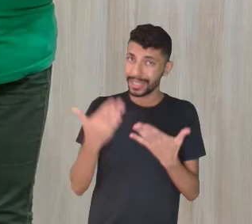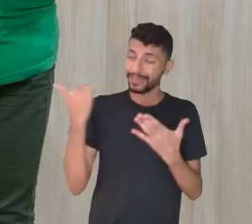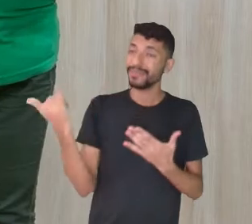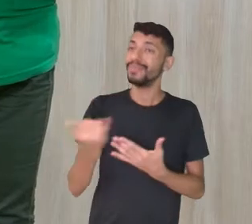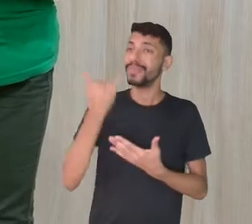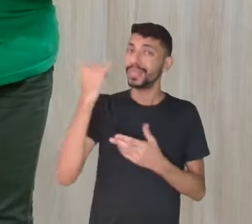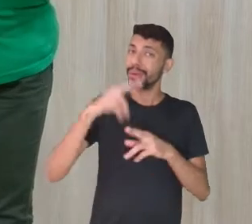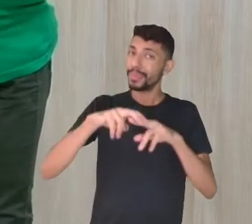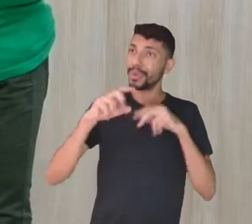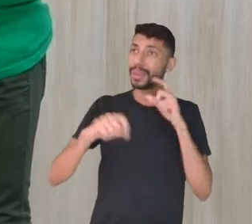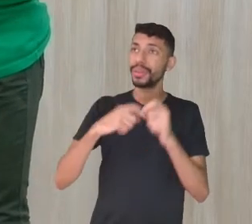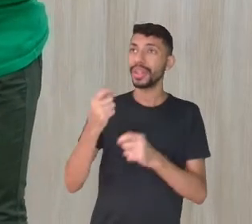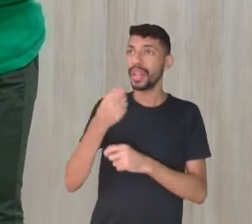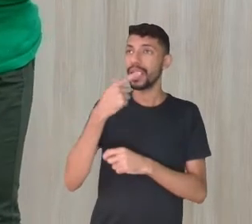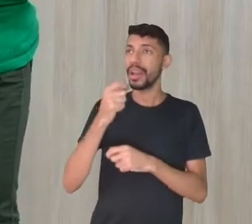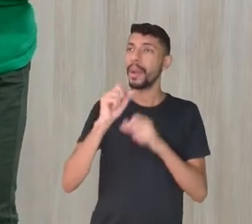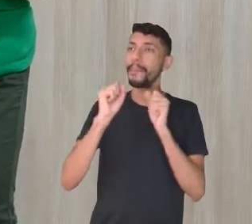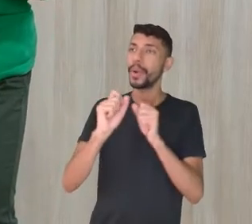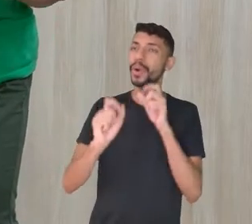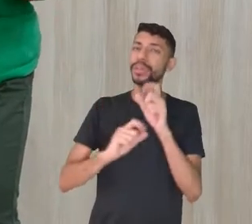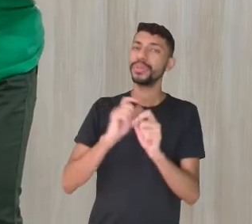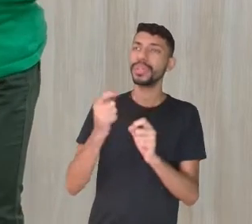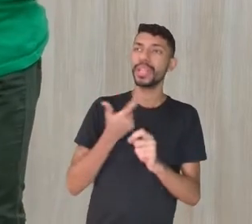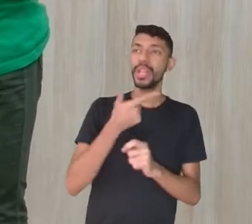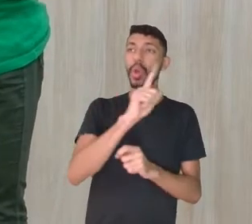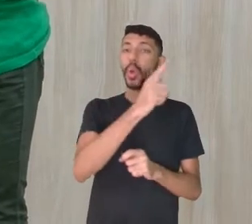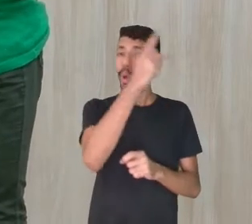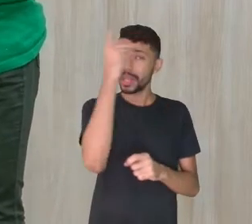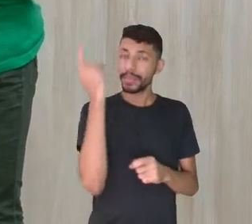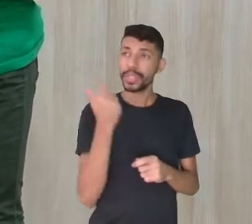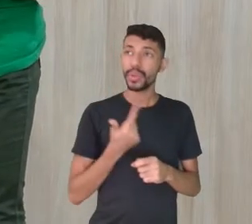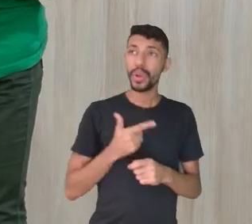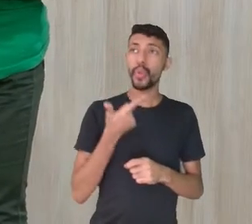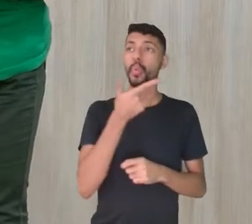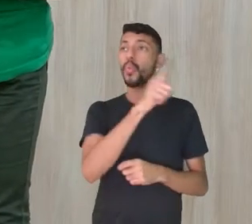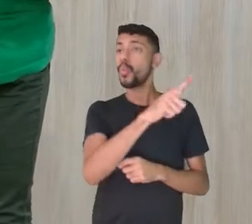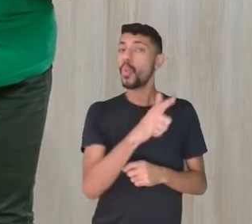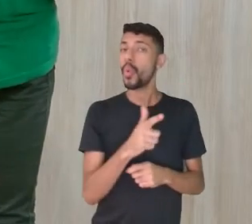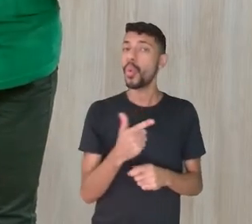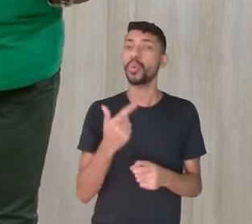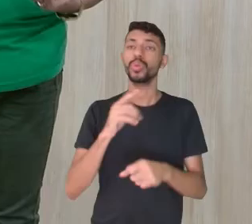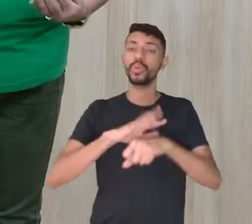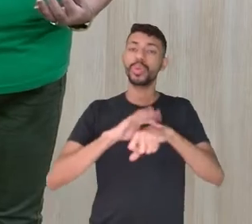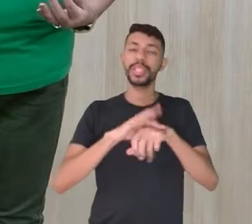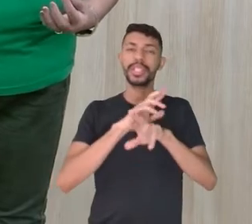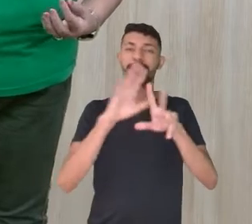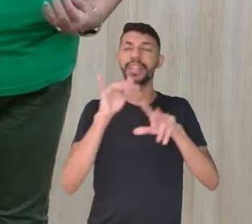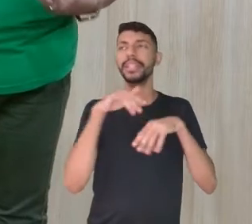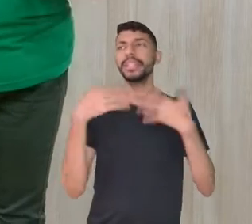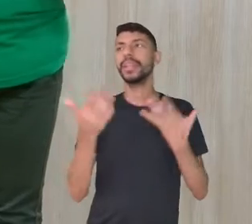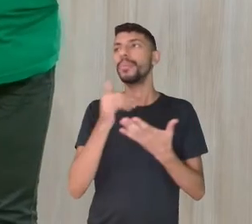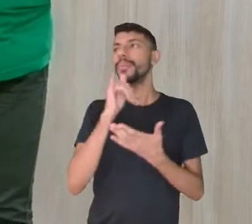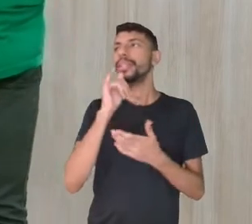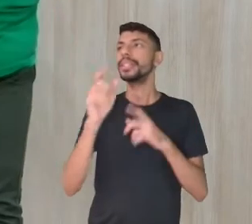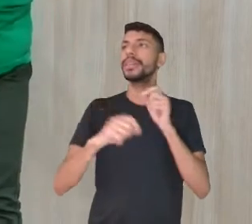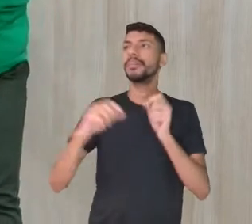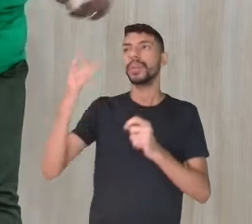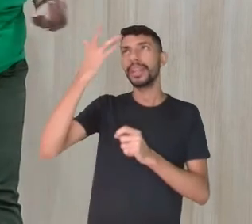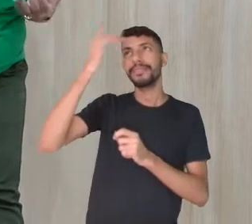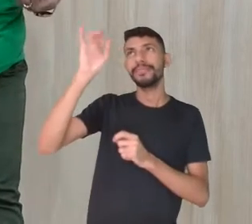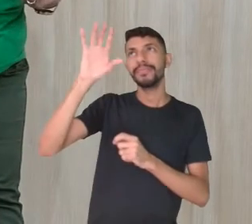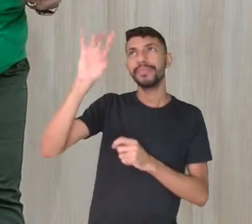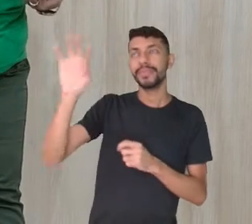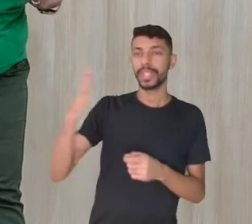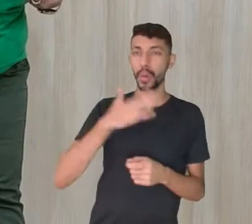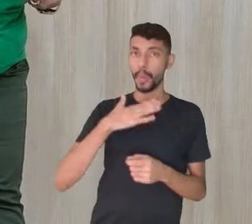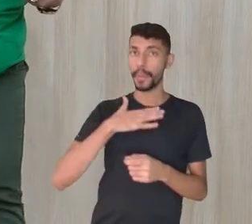ela pode servir para uma outra pessoa, com alguns outros sintomas diferentes. Então, uma dor de cabeça comigo é diferente da dor de cabeça